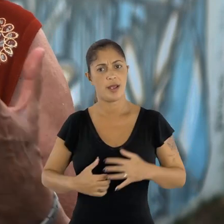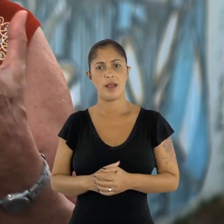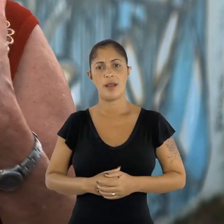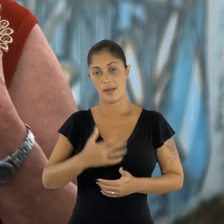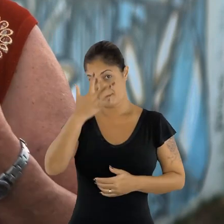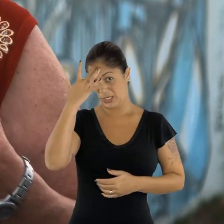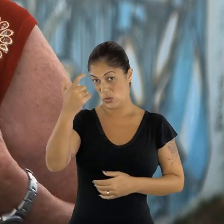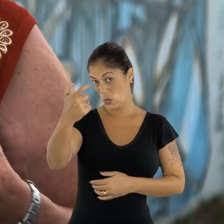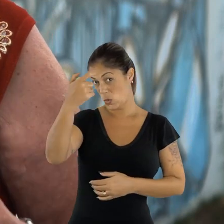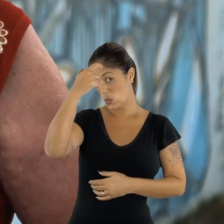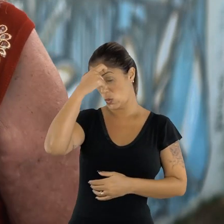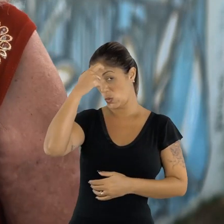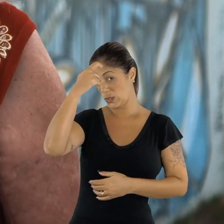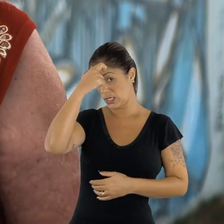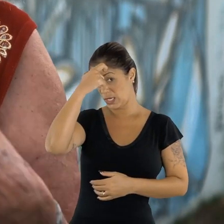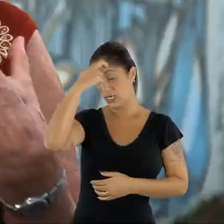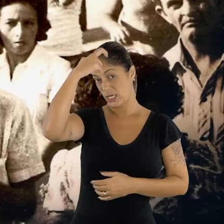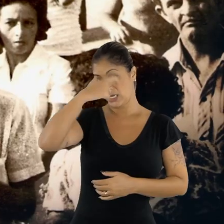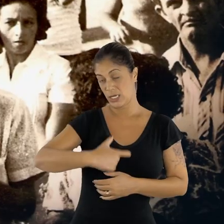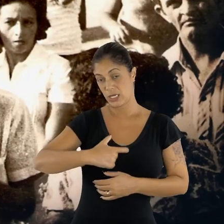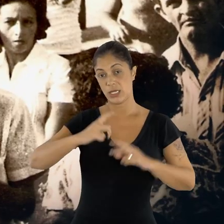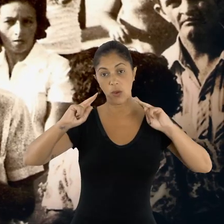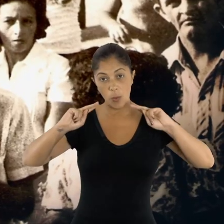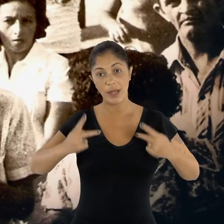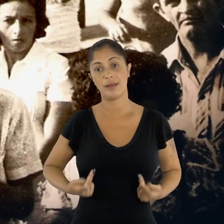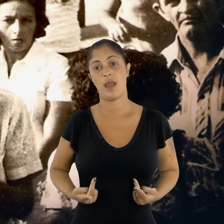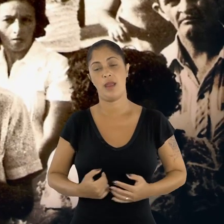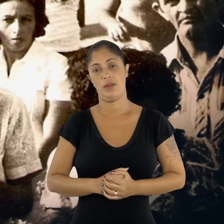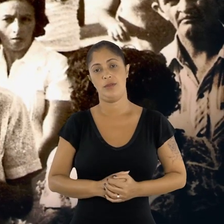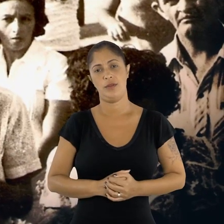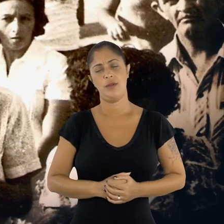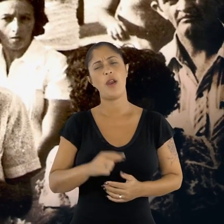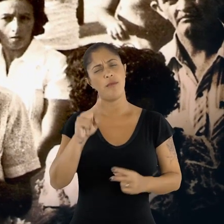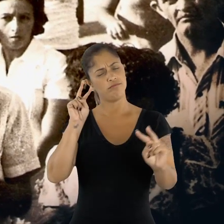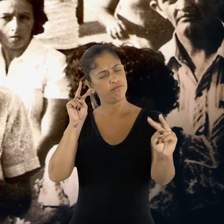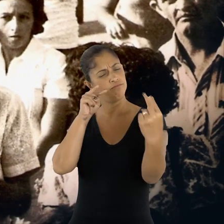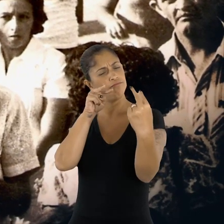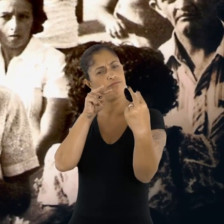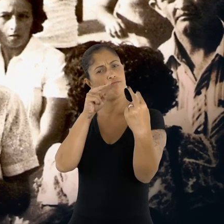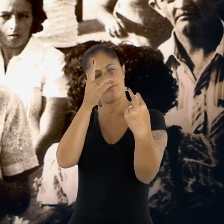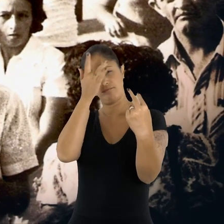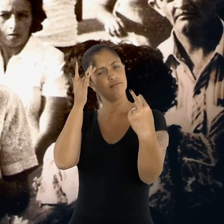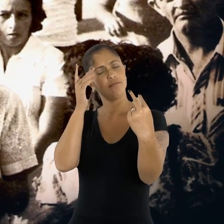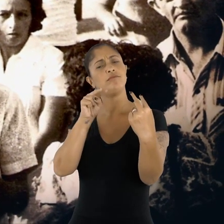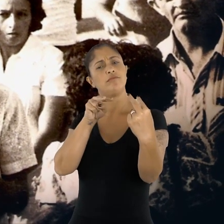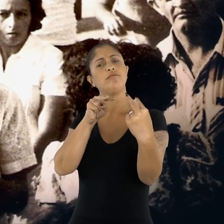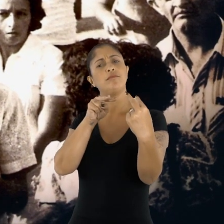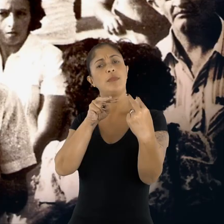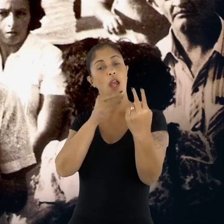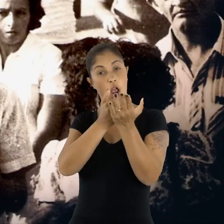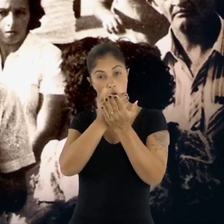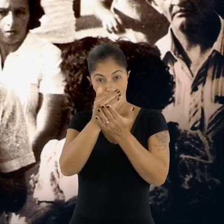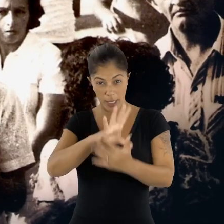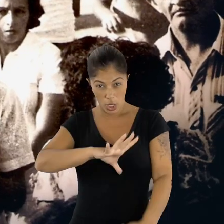A pessoa tomar consciência da sua humanidade. Vamos olhar no olho um do outro e, a partir